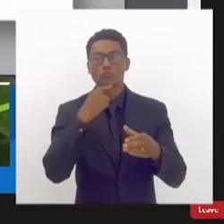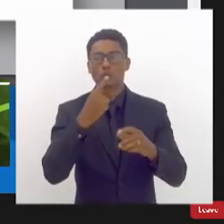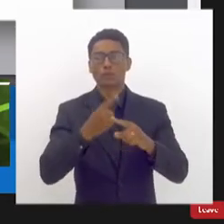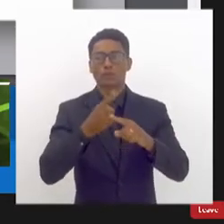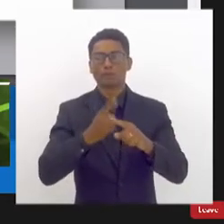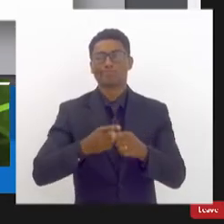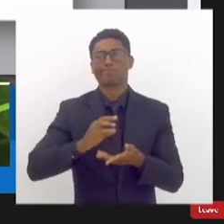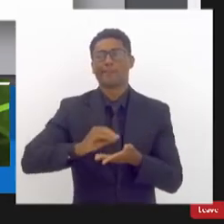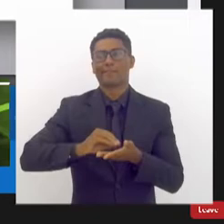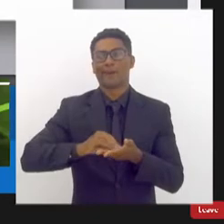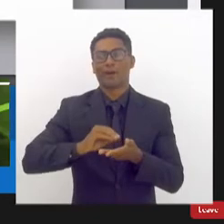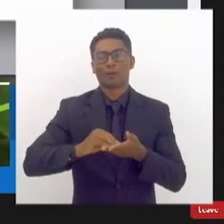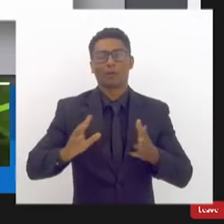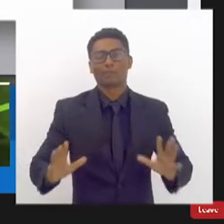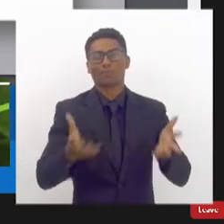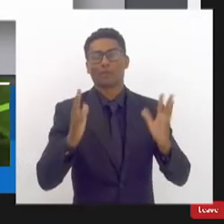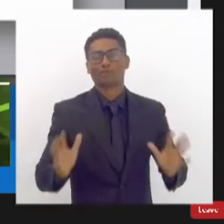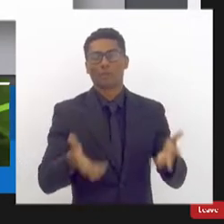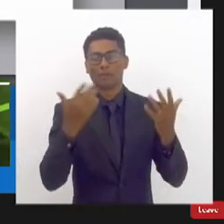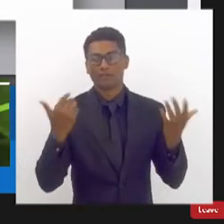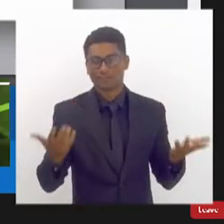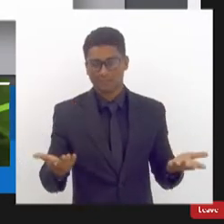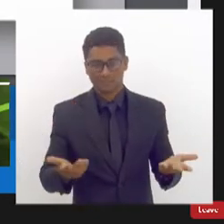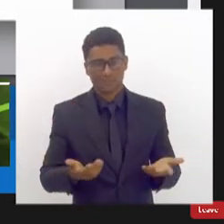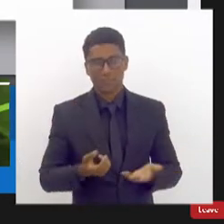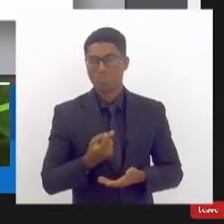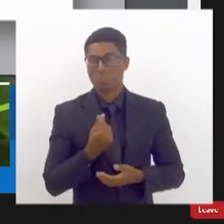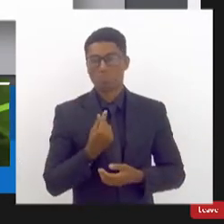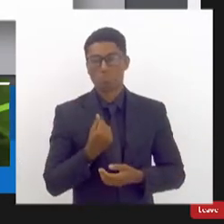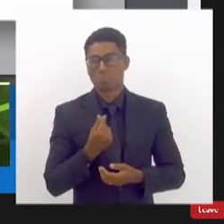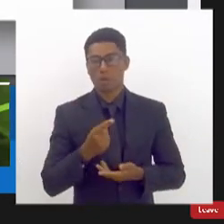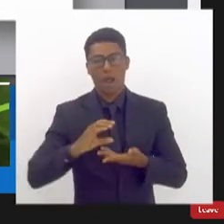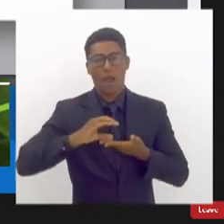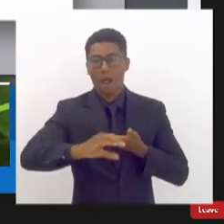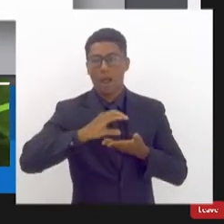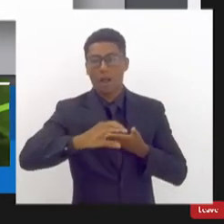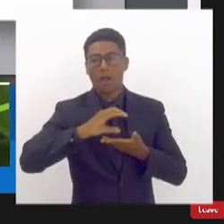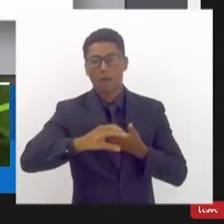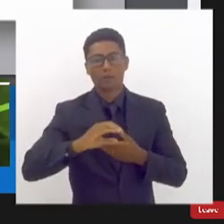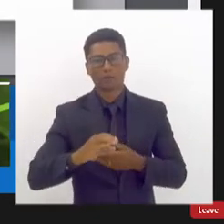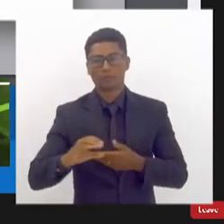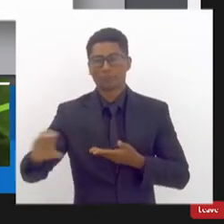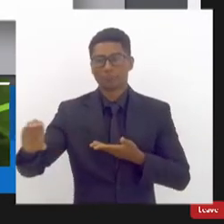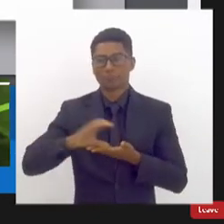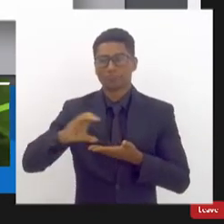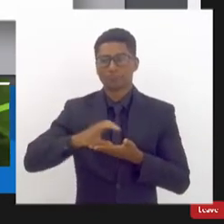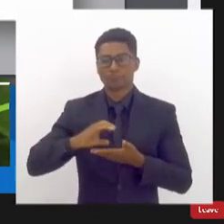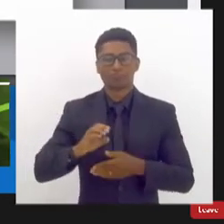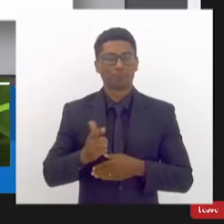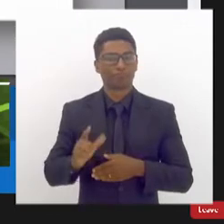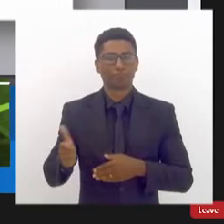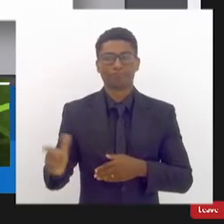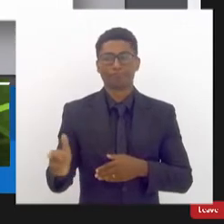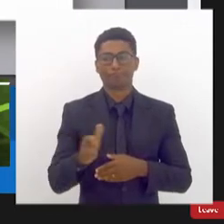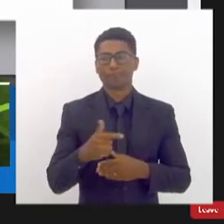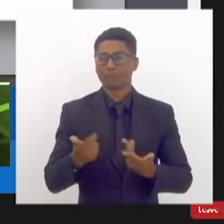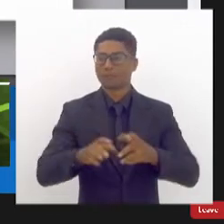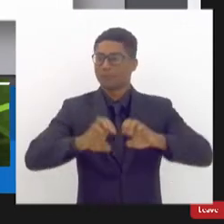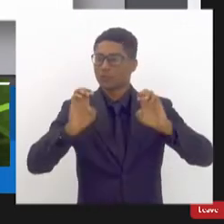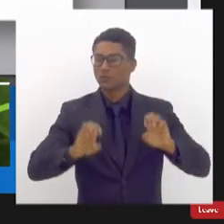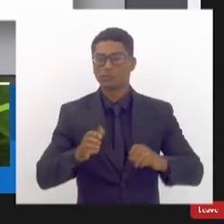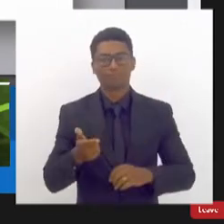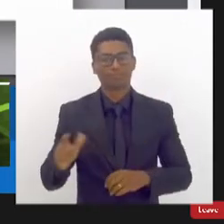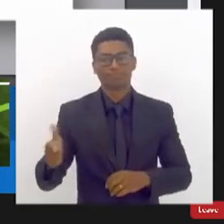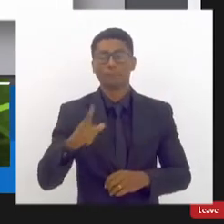incentivos. Não existe uma gratificação, não existe uma infraestrutura. Um especialista que